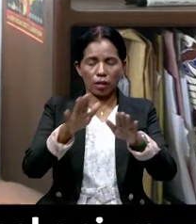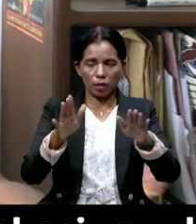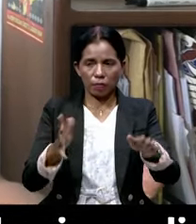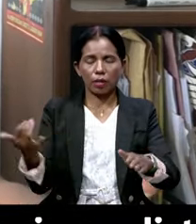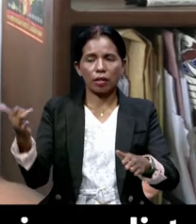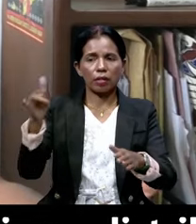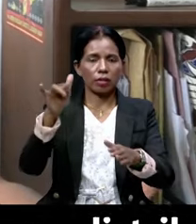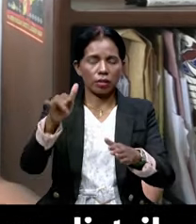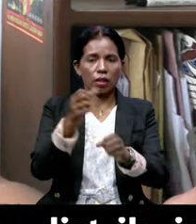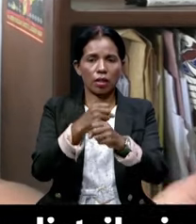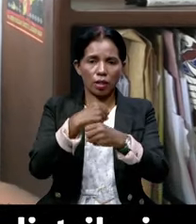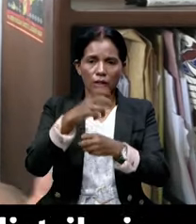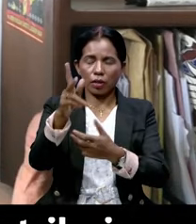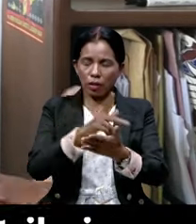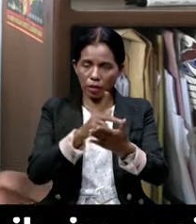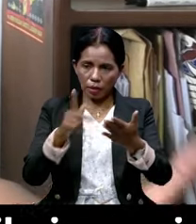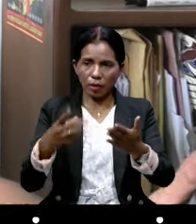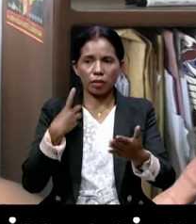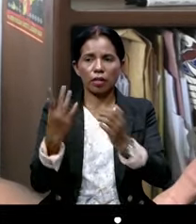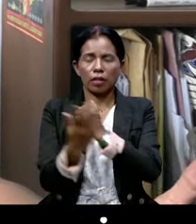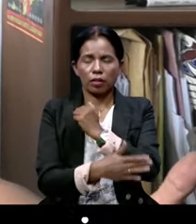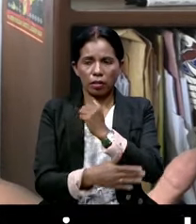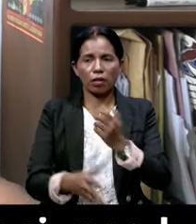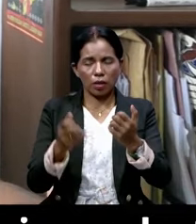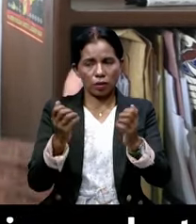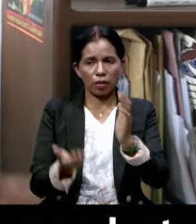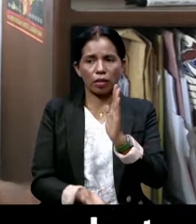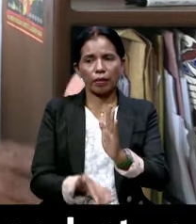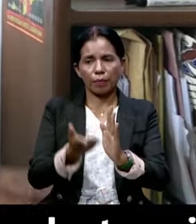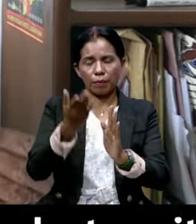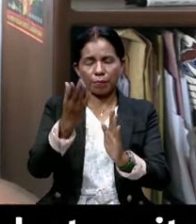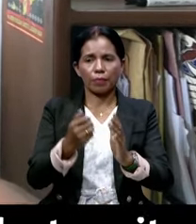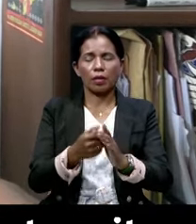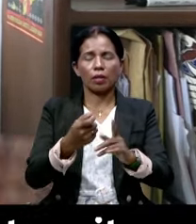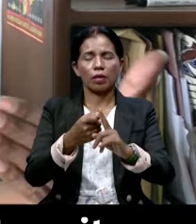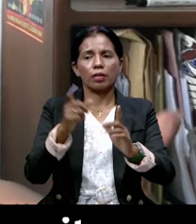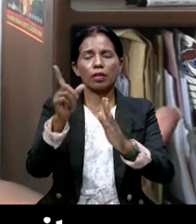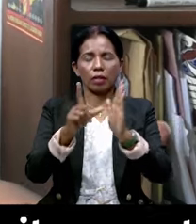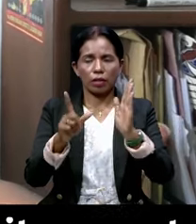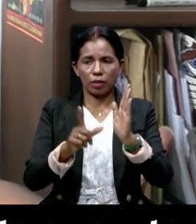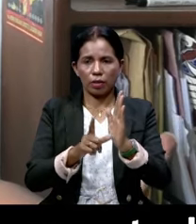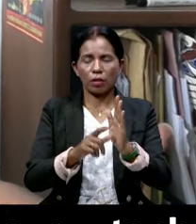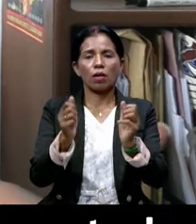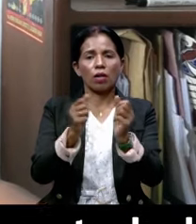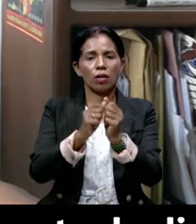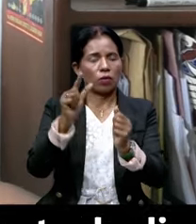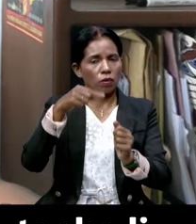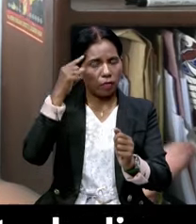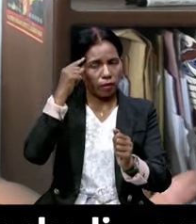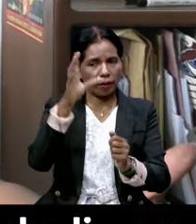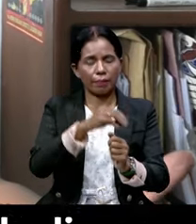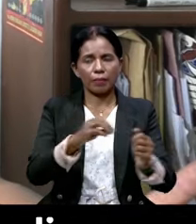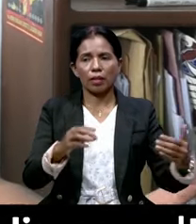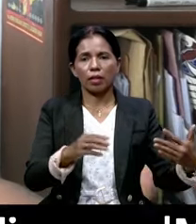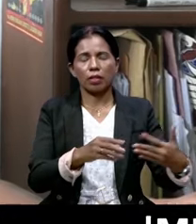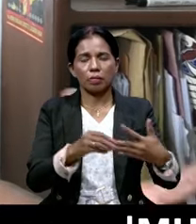sernian e crimine e aí tenere agora sai da dão anta o parte legislador no governo e li o